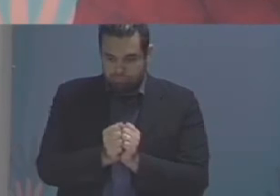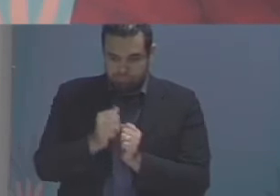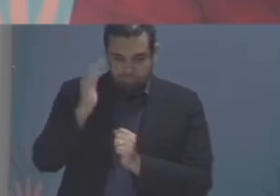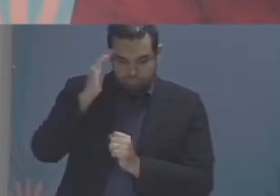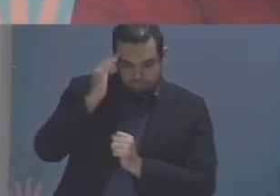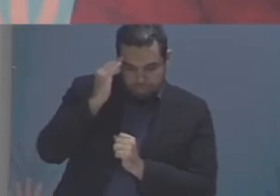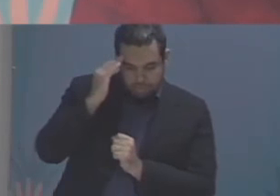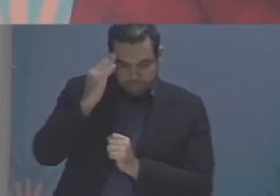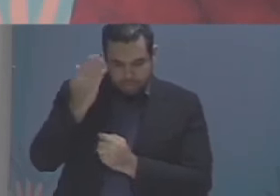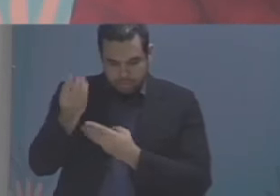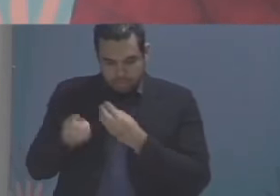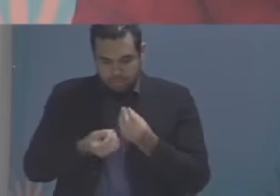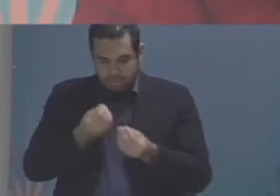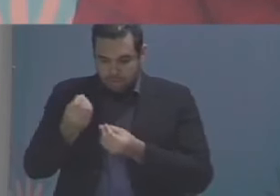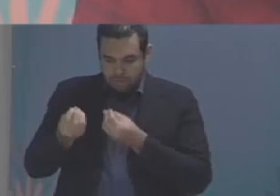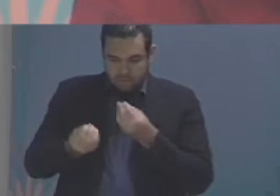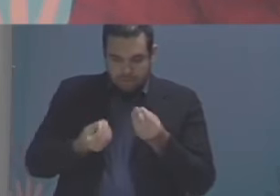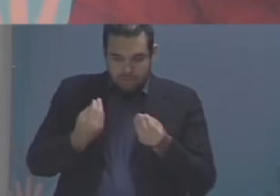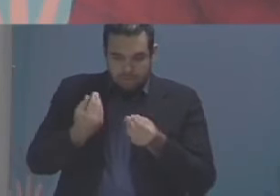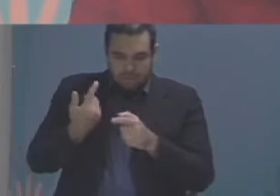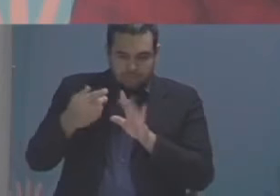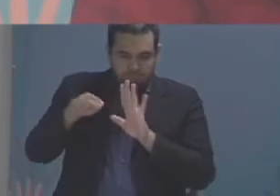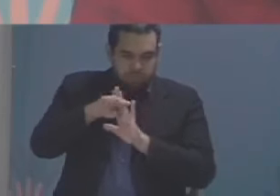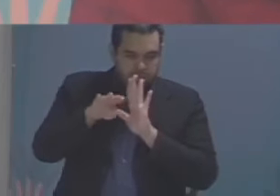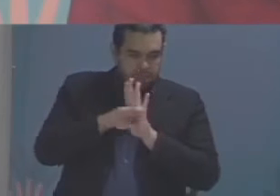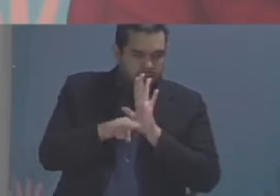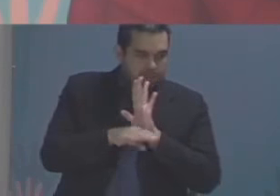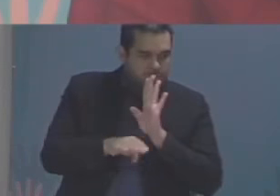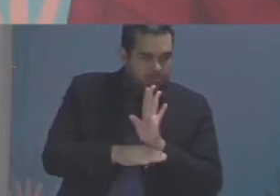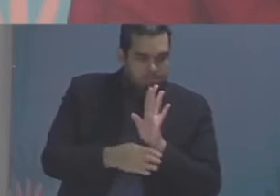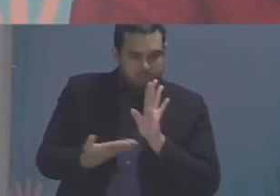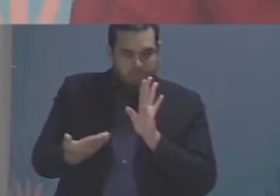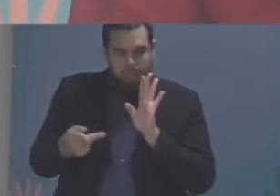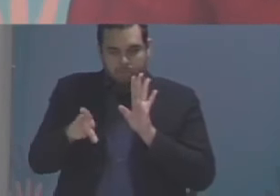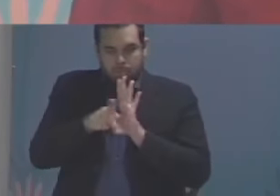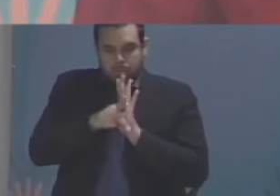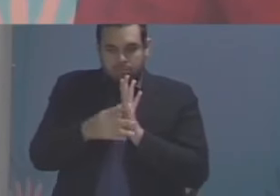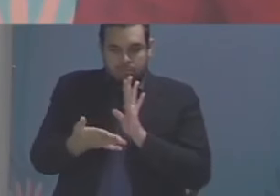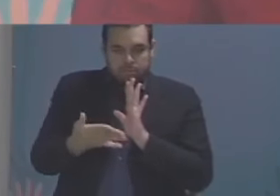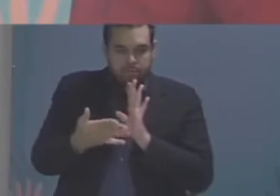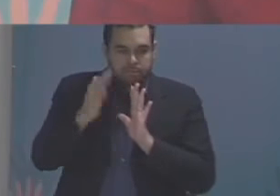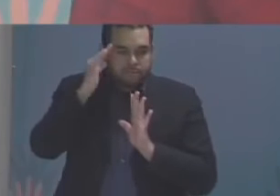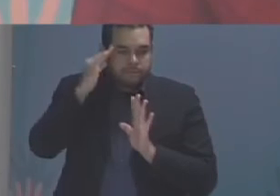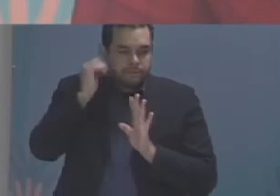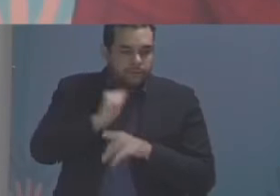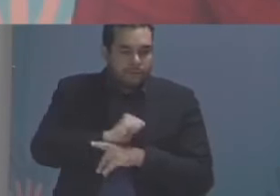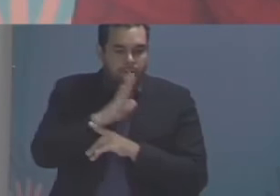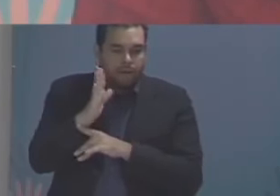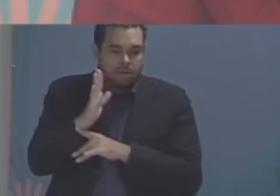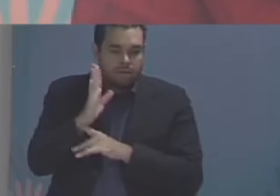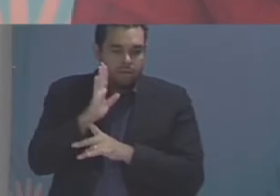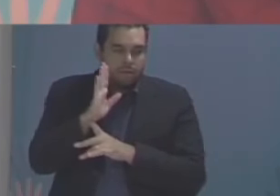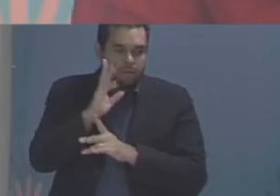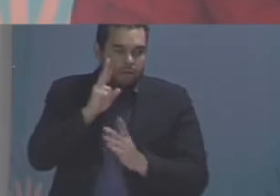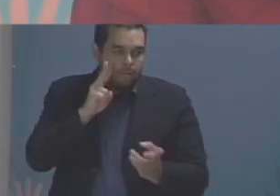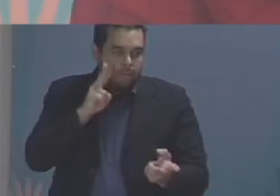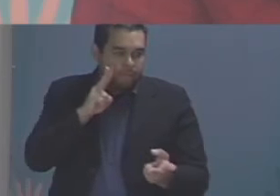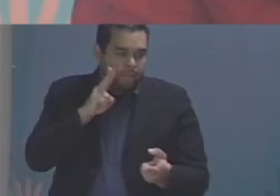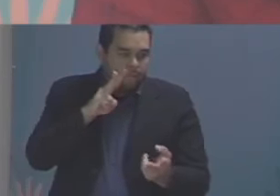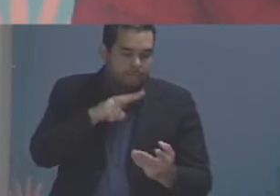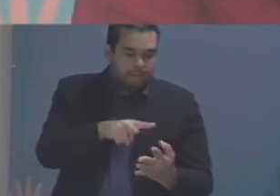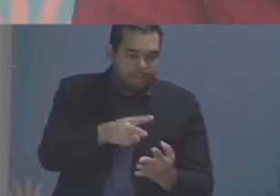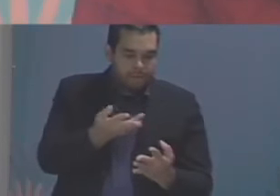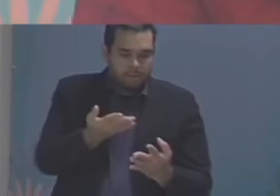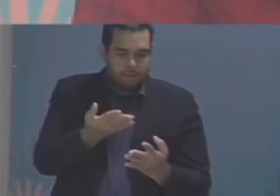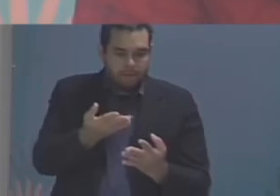de vida, de programa, uma concepção que vai nesse enviesamento que vocês colocam o tempo